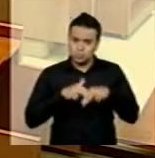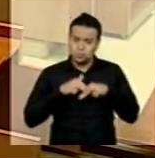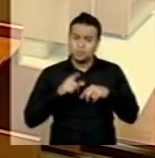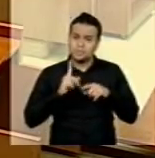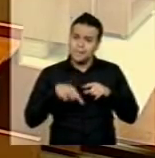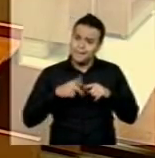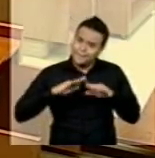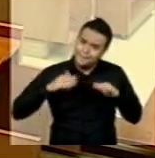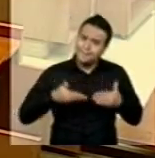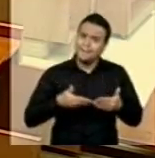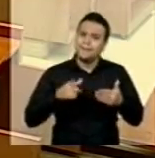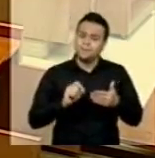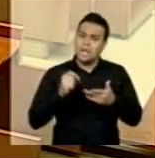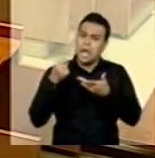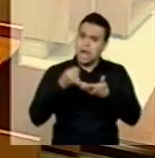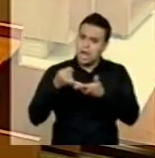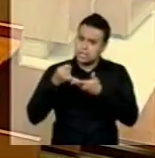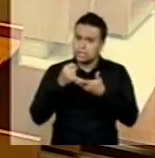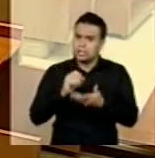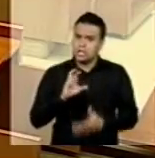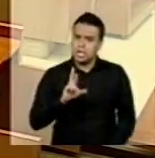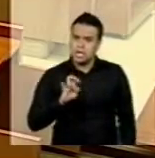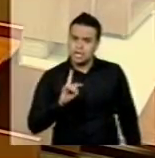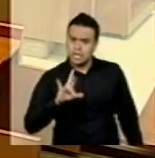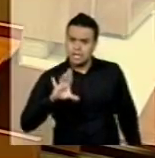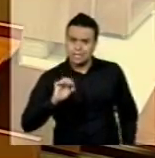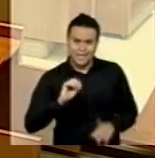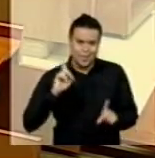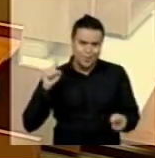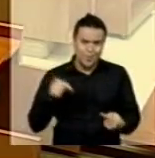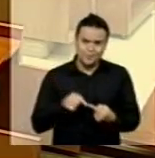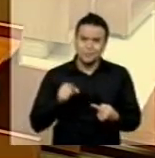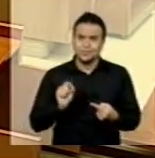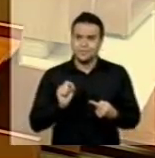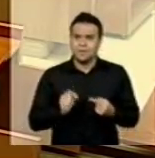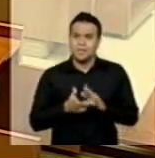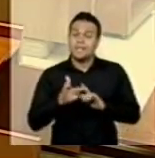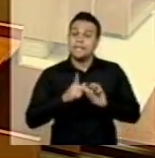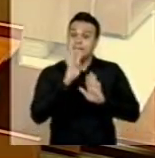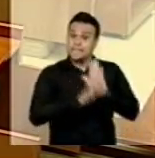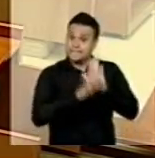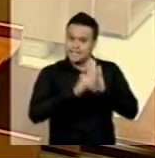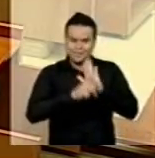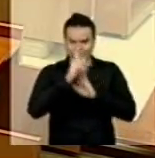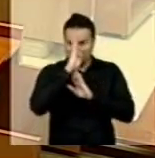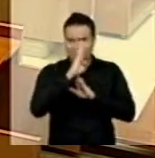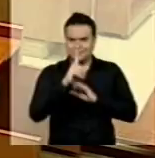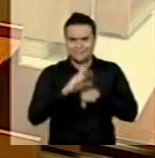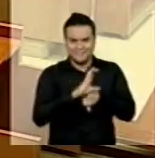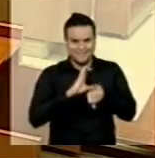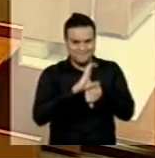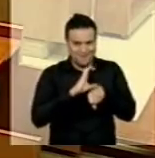a balizas, a critérios objetivos versados no texto maior. E, por